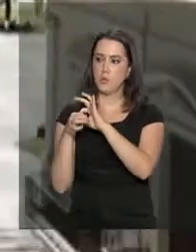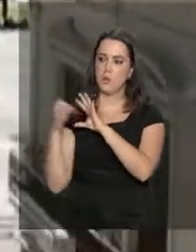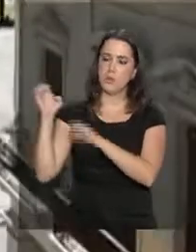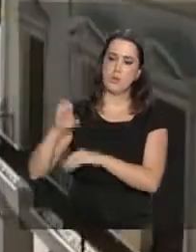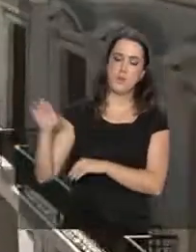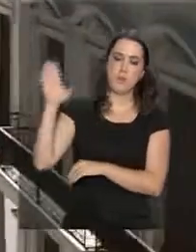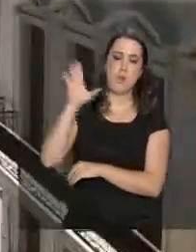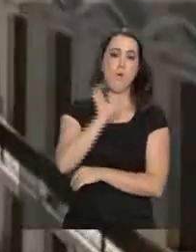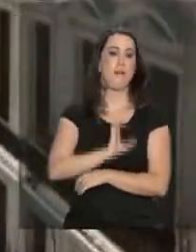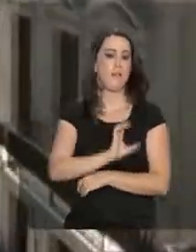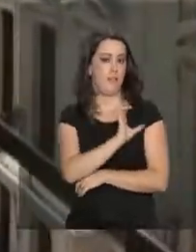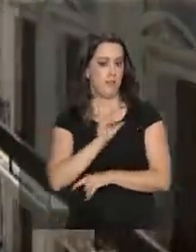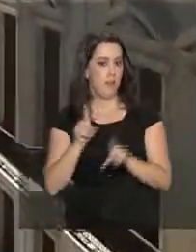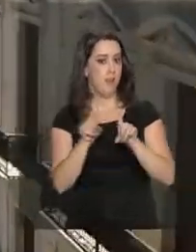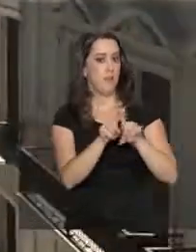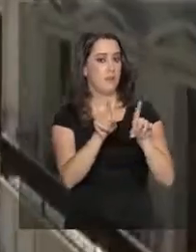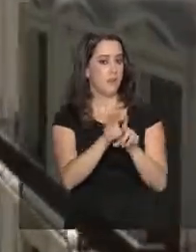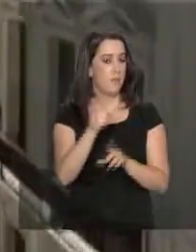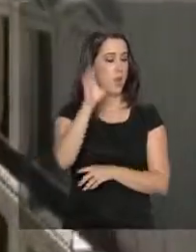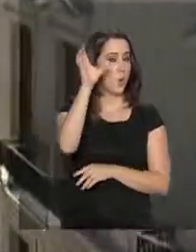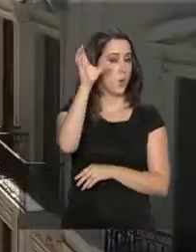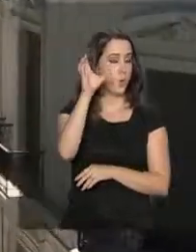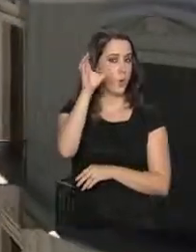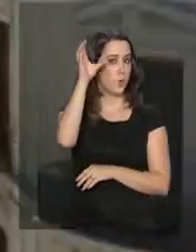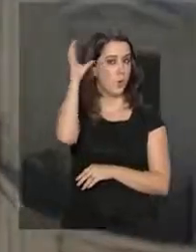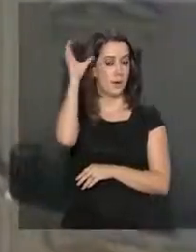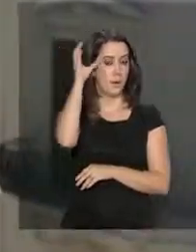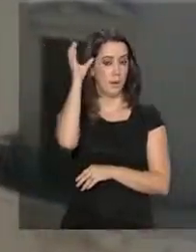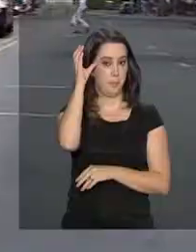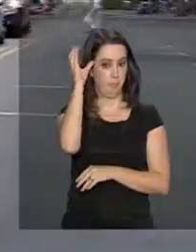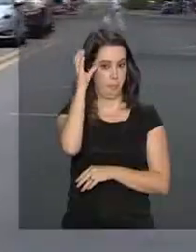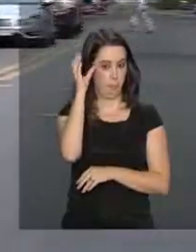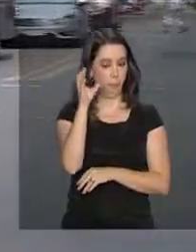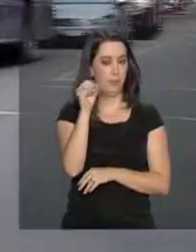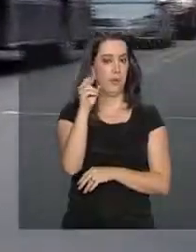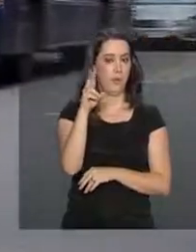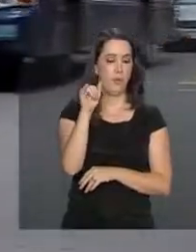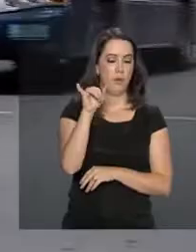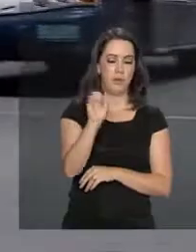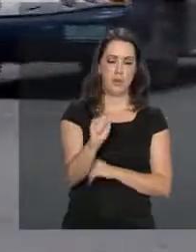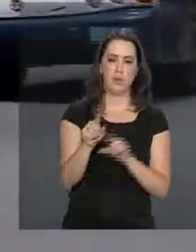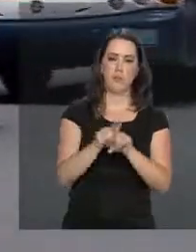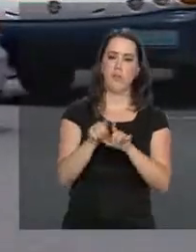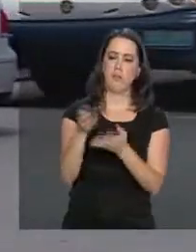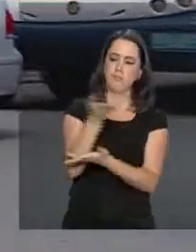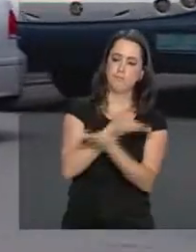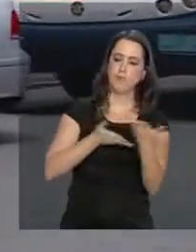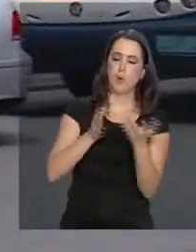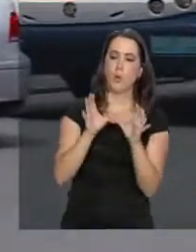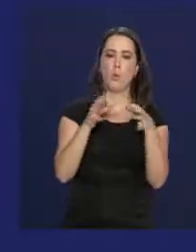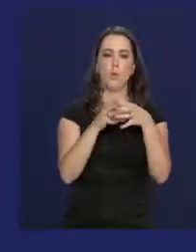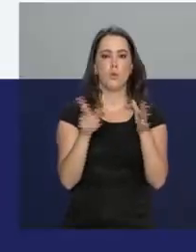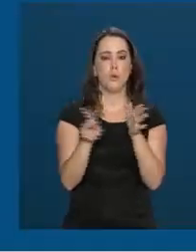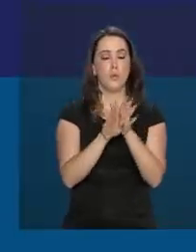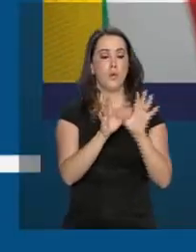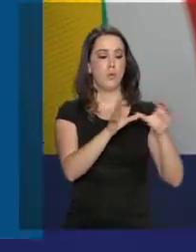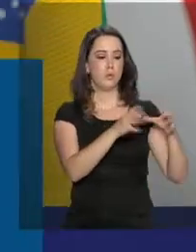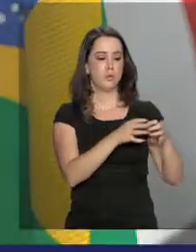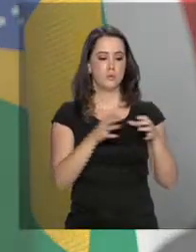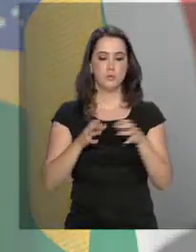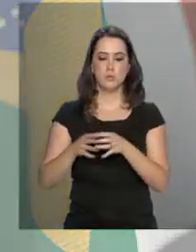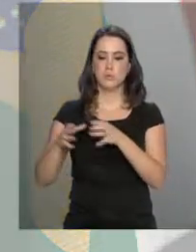também deve fortalecer tratativas em temas intrabloco ou seja entre os países membros brasil